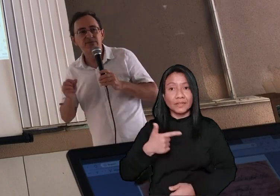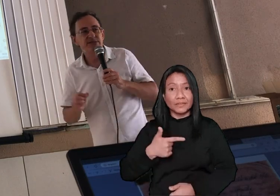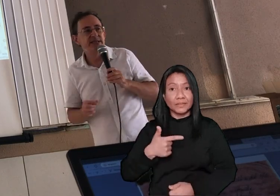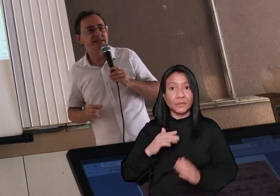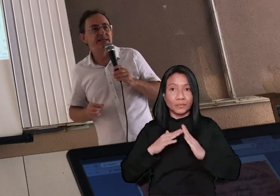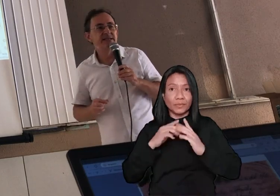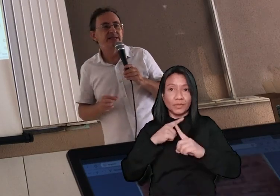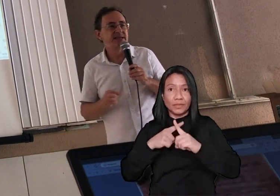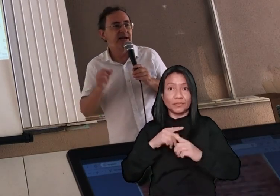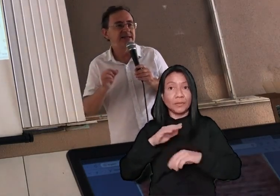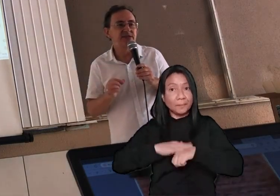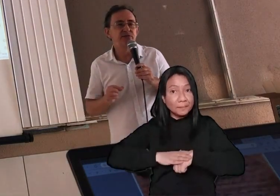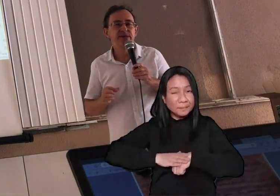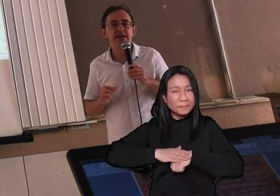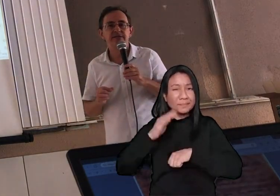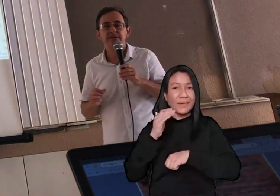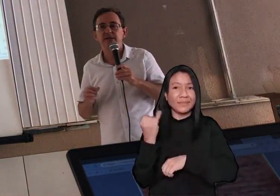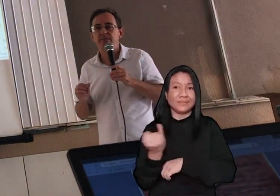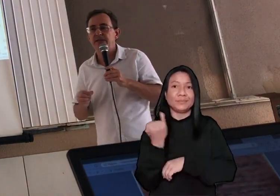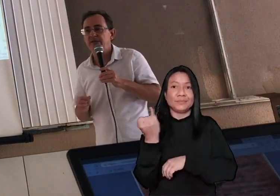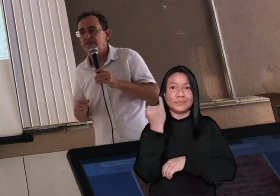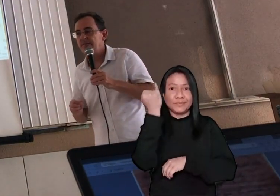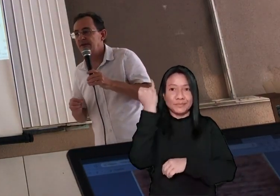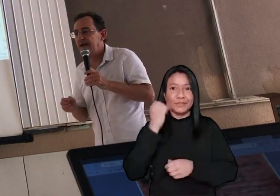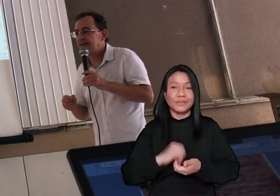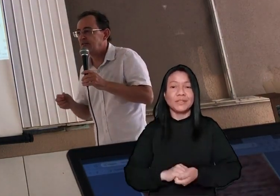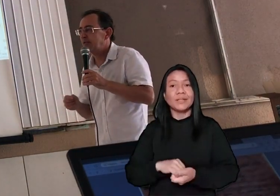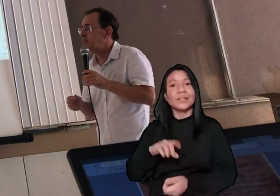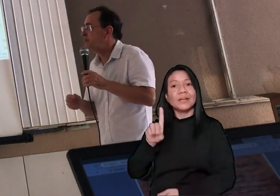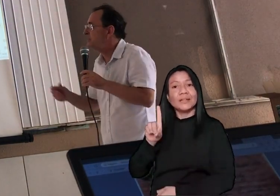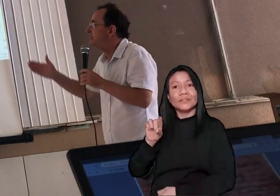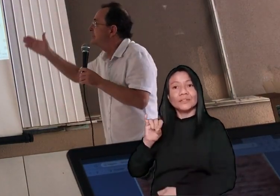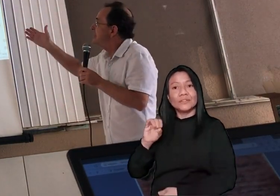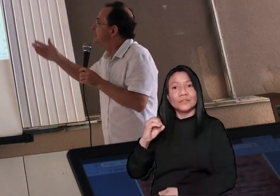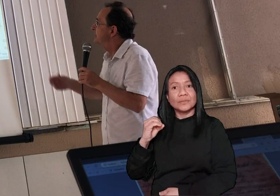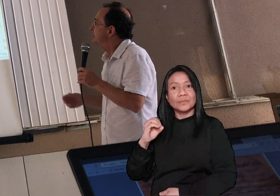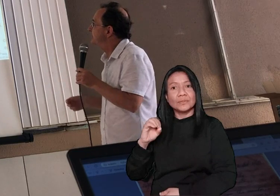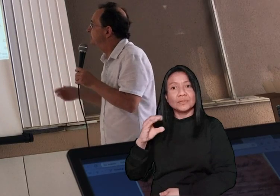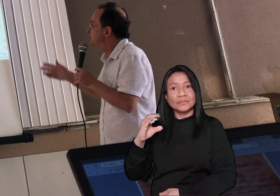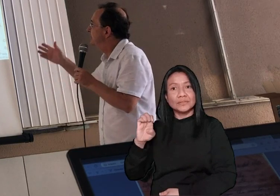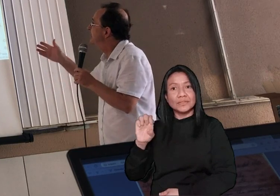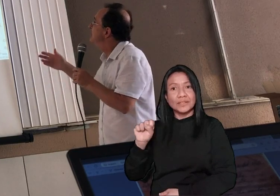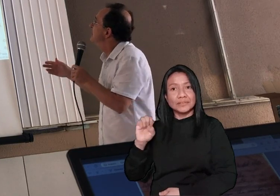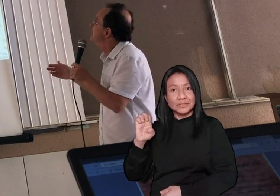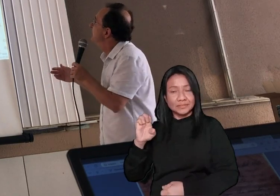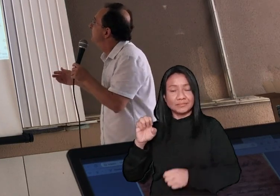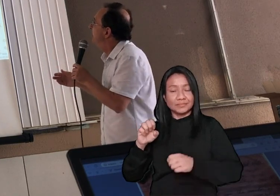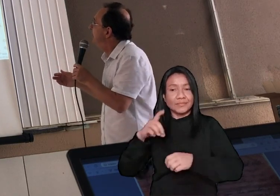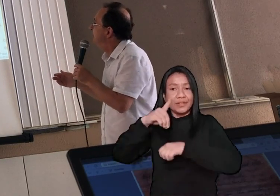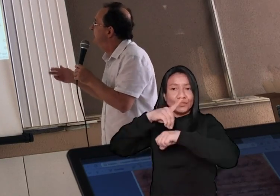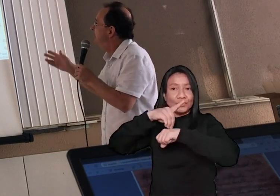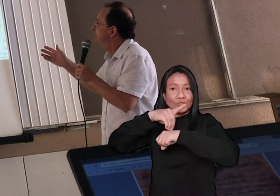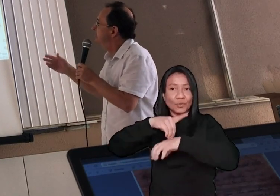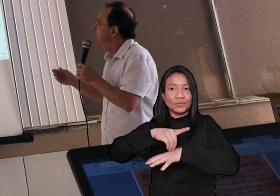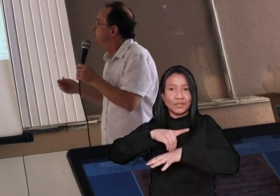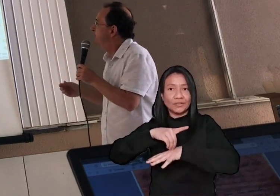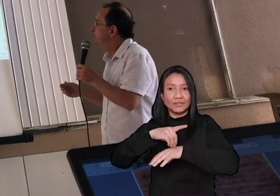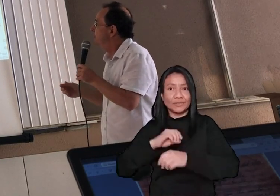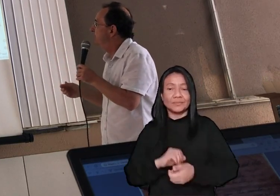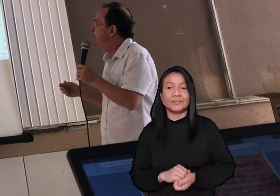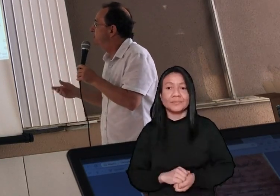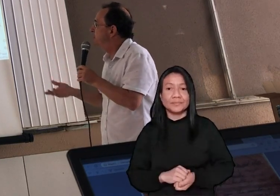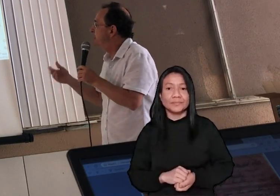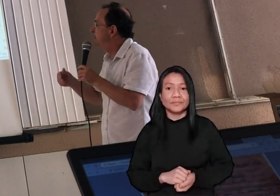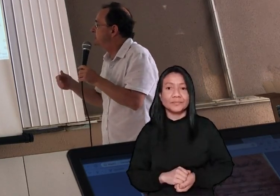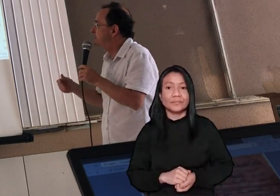Eu falei para vocês das cartas do Frei, né? Ele mandava cartas para as pessoas. Então aqui temos uma carta que